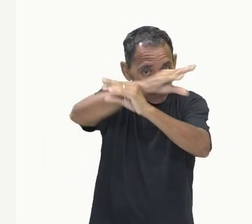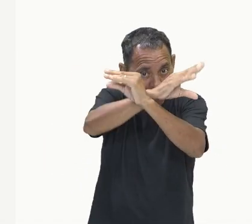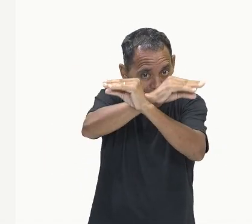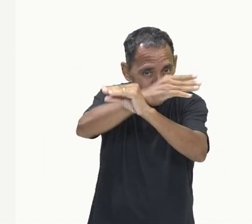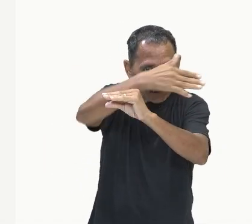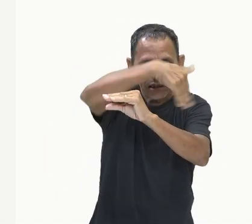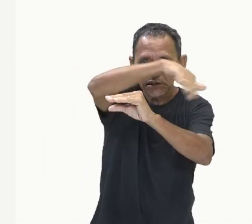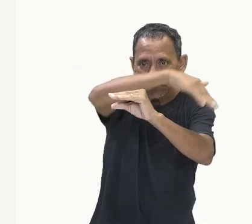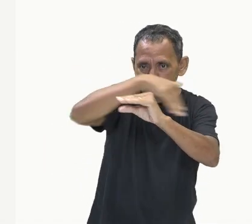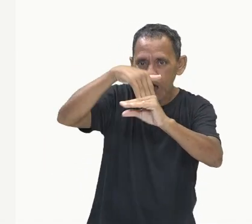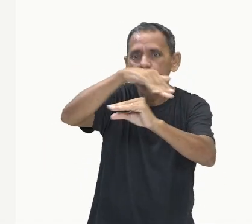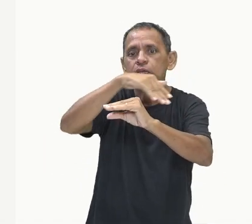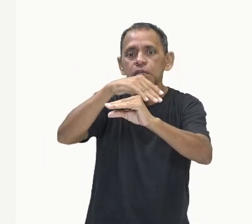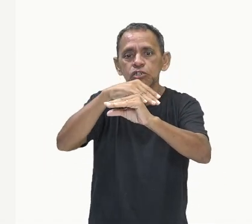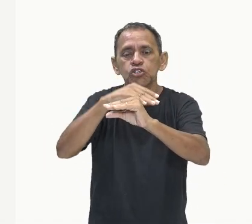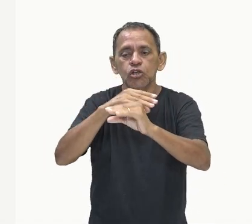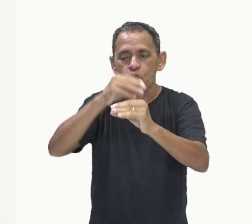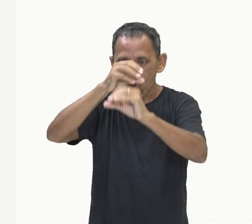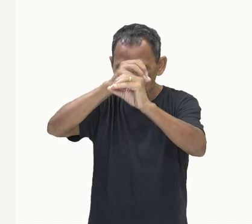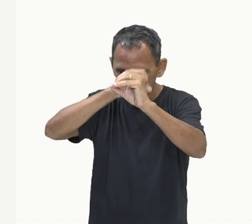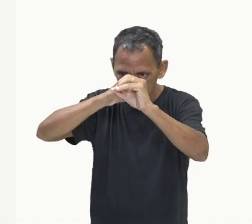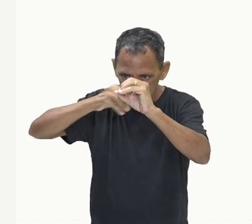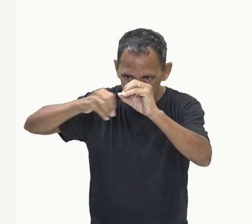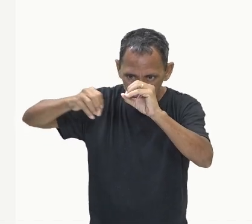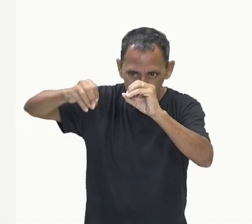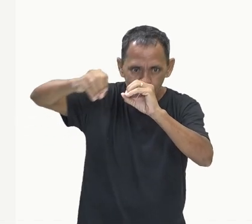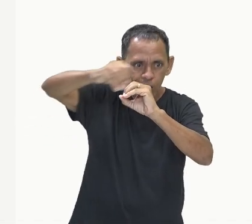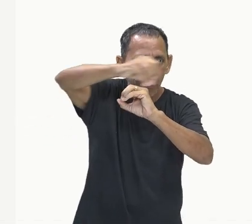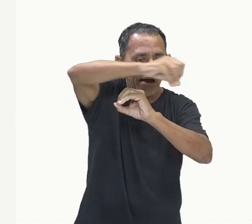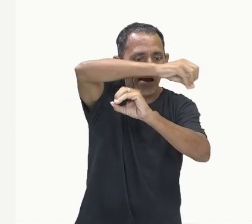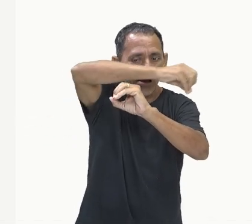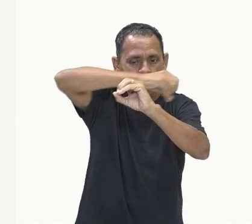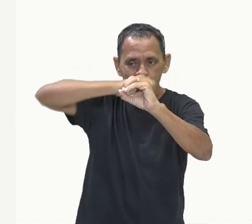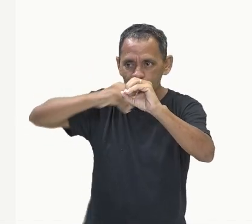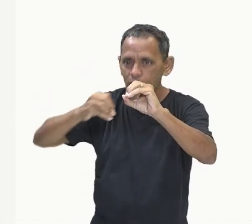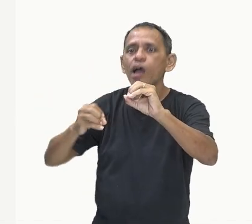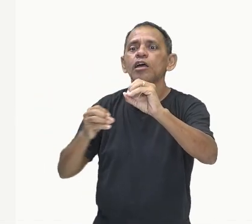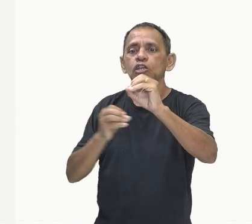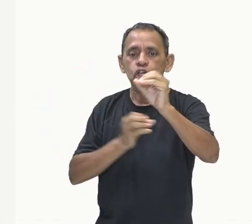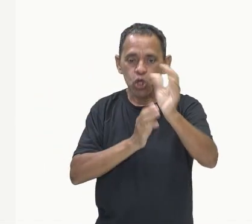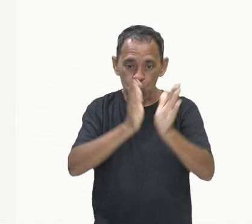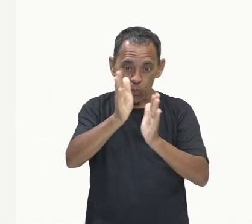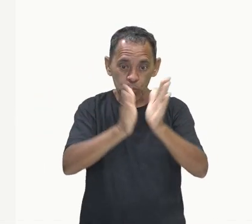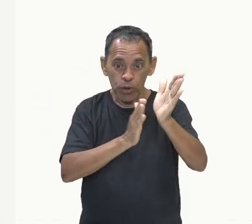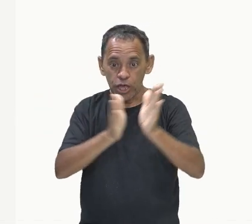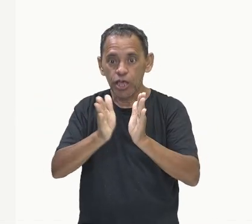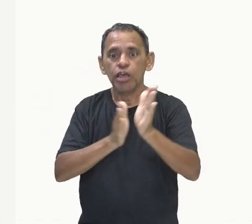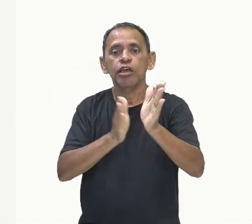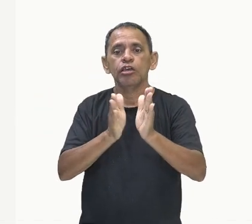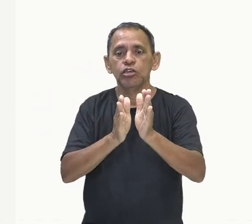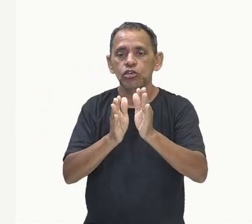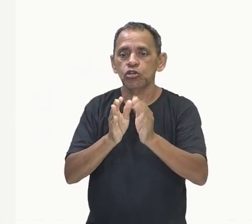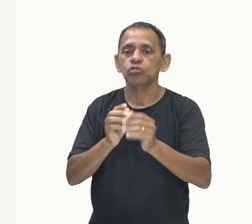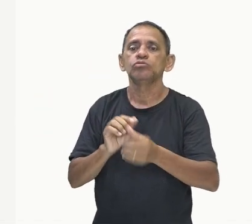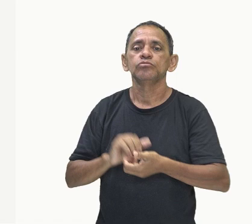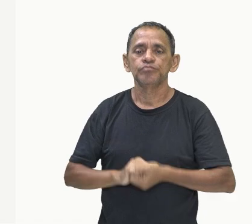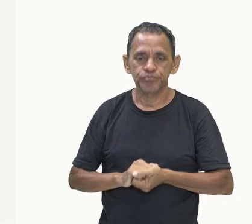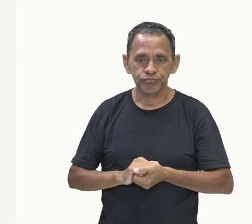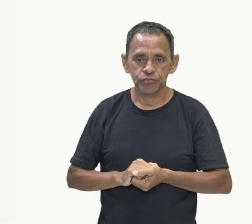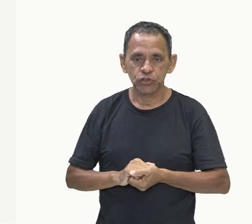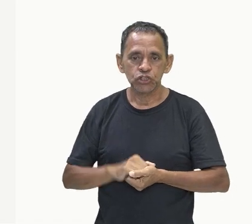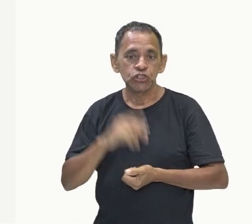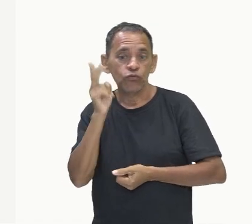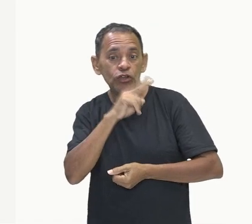iguais em intervalos de tempo também iguais. E aí nós vamos ter também aqui um exemplo